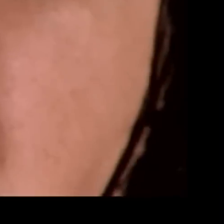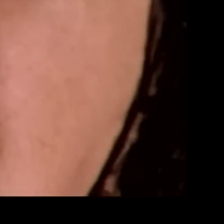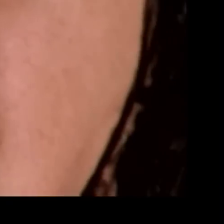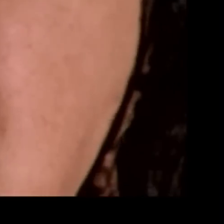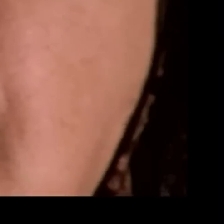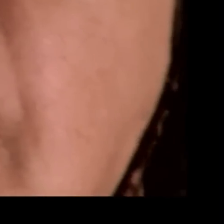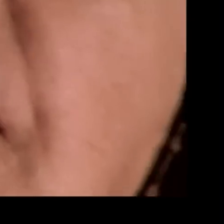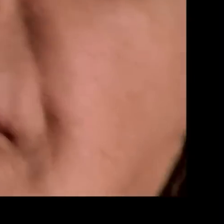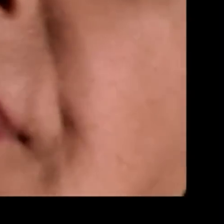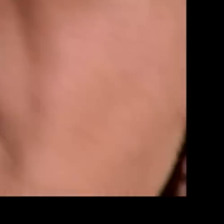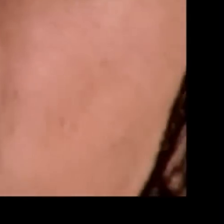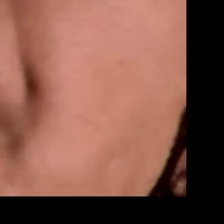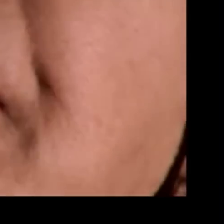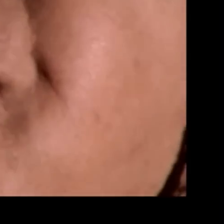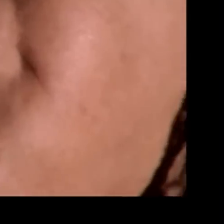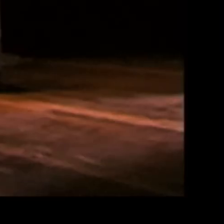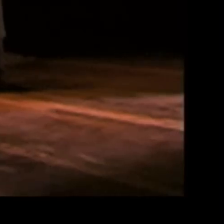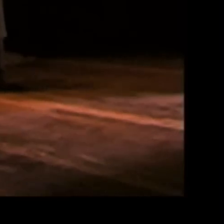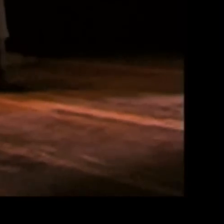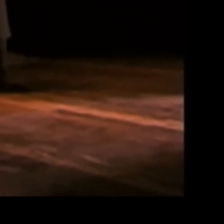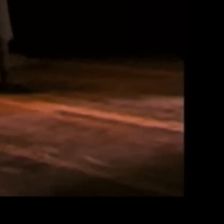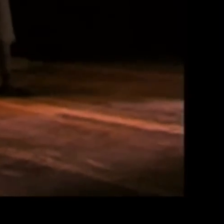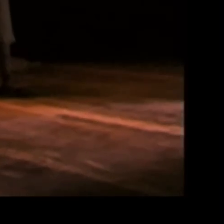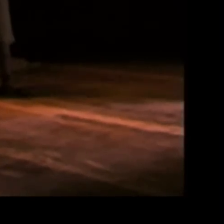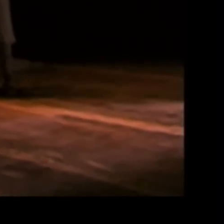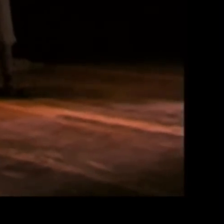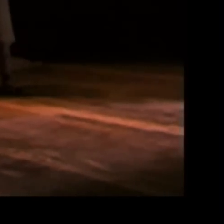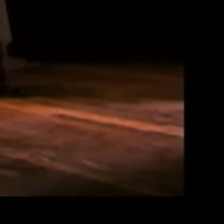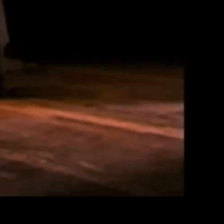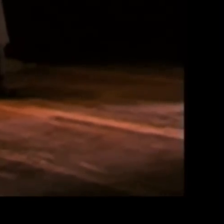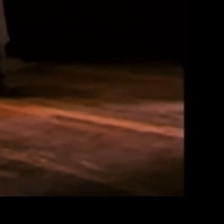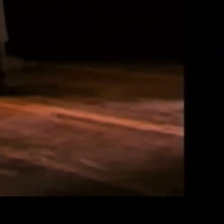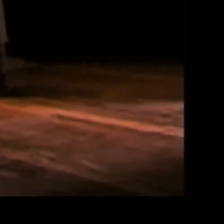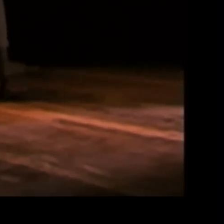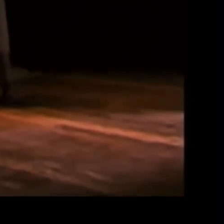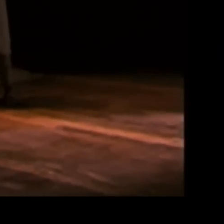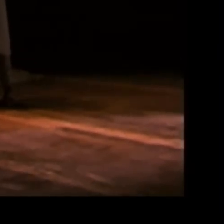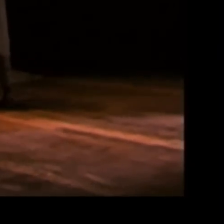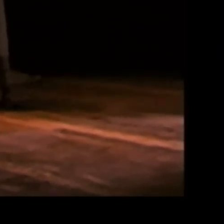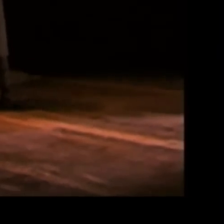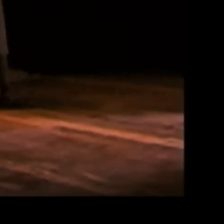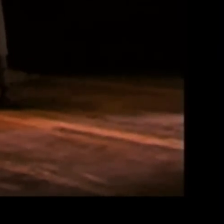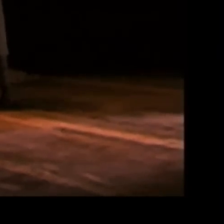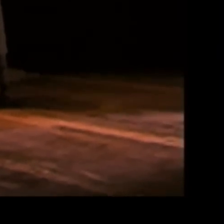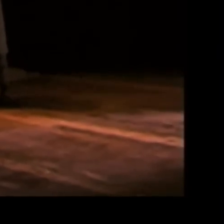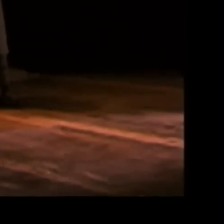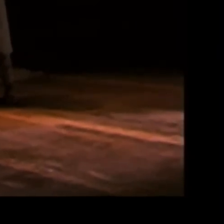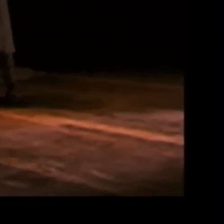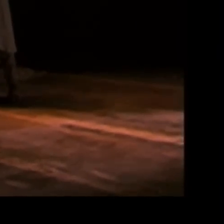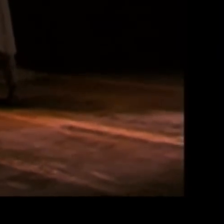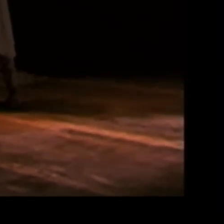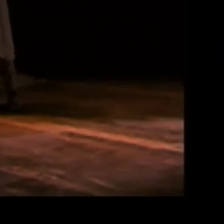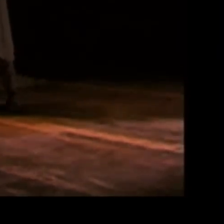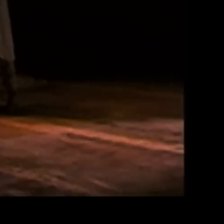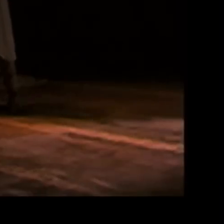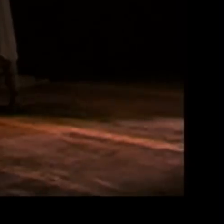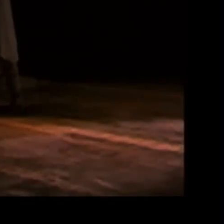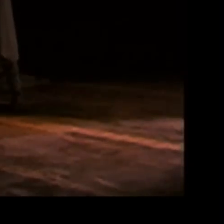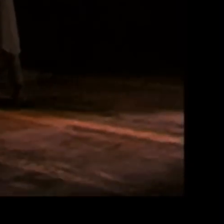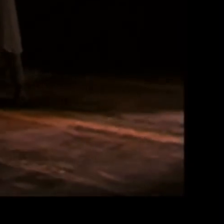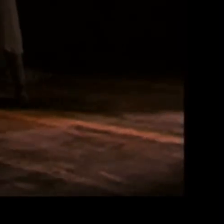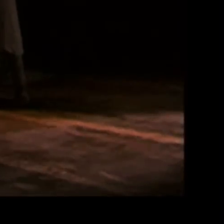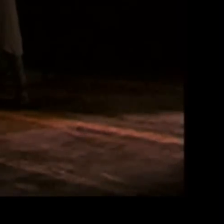ferrolhos encerra o apetite voraz do teu ventre insaciado.